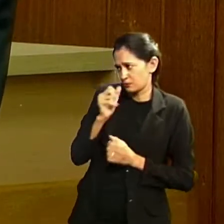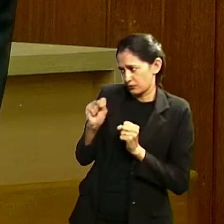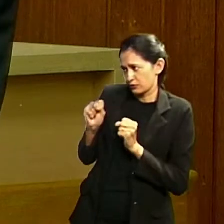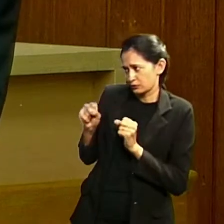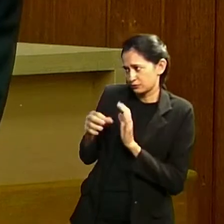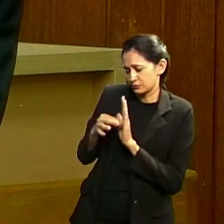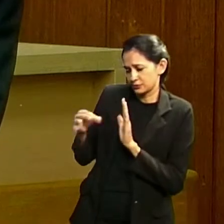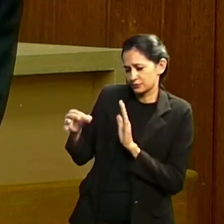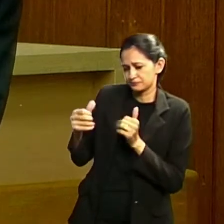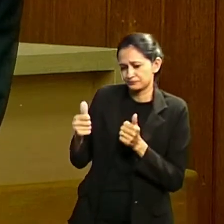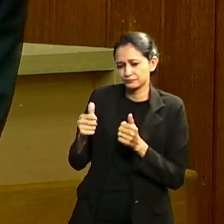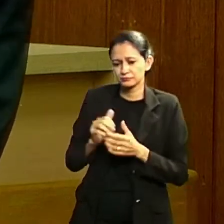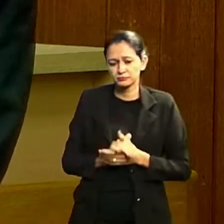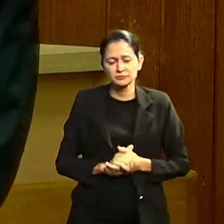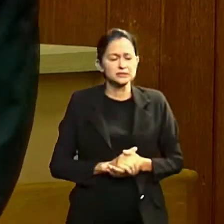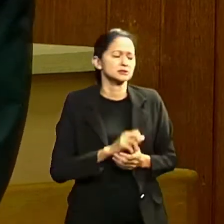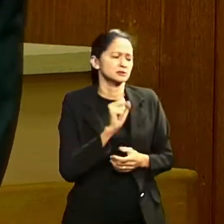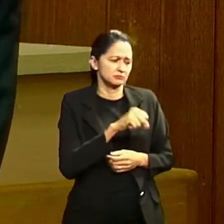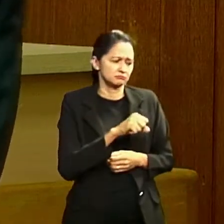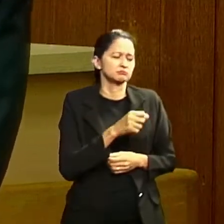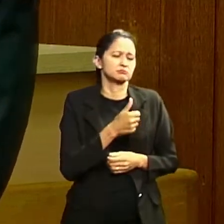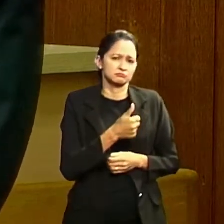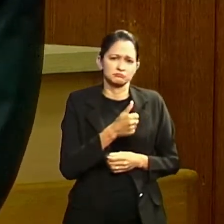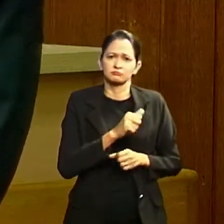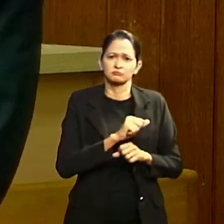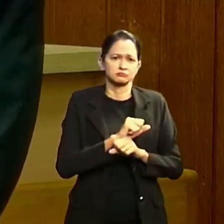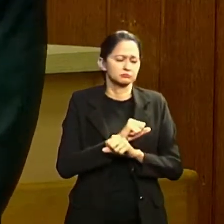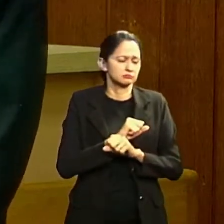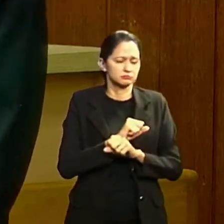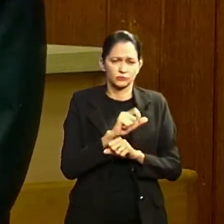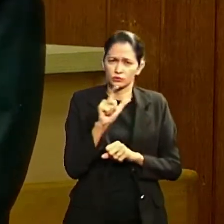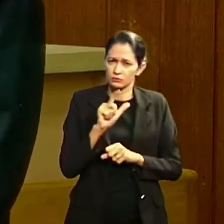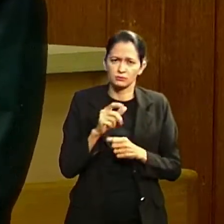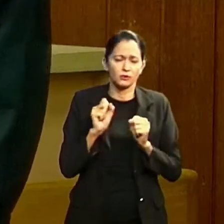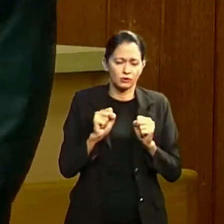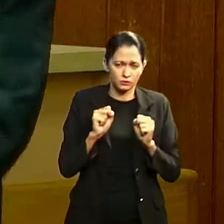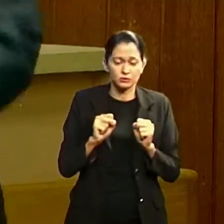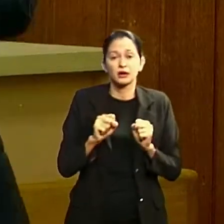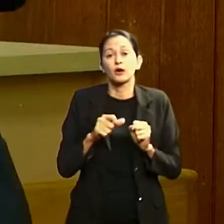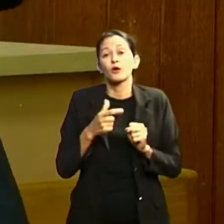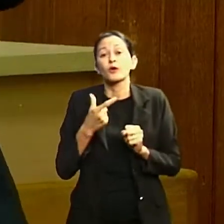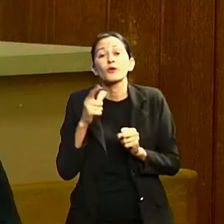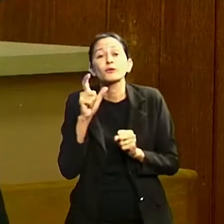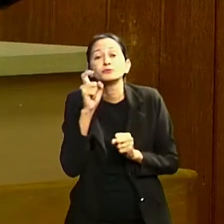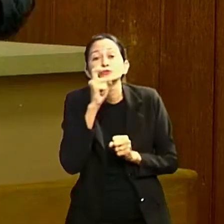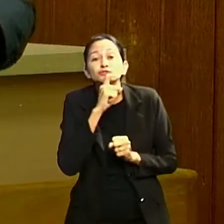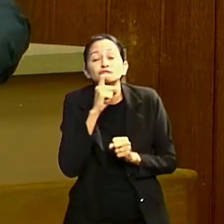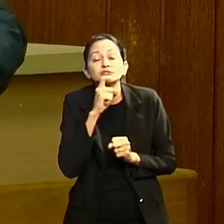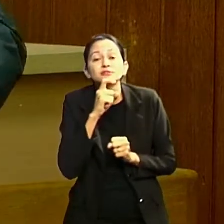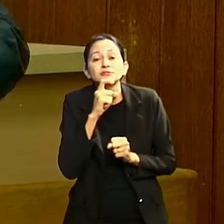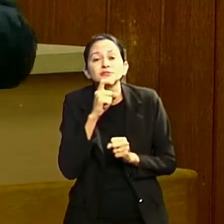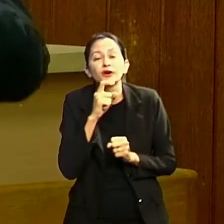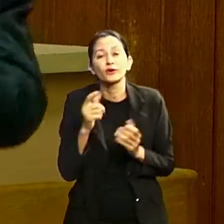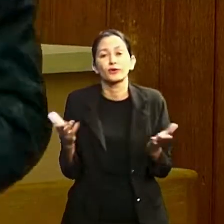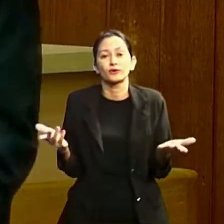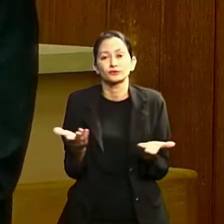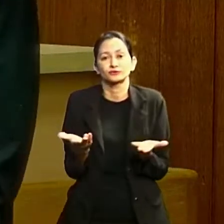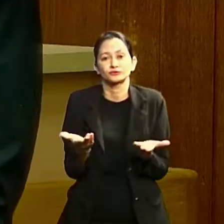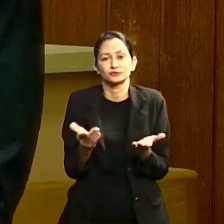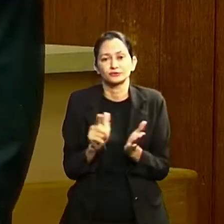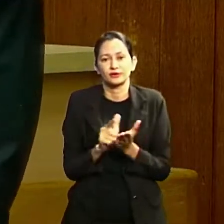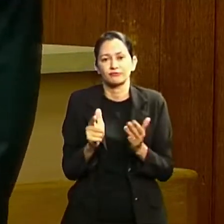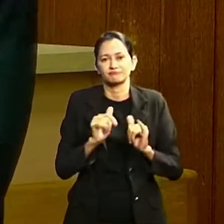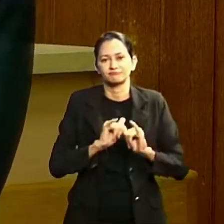excelência. Claro, eu só complemento aqui e digo mais uma das mentiras do prefeito, que hoje está aí no jornal, que é o